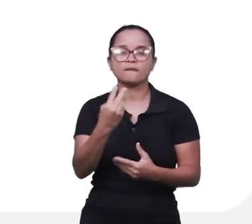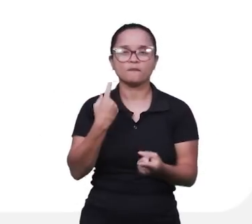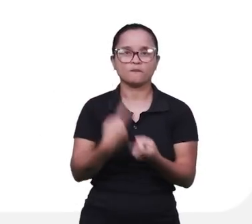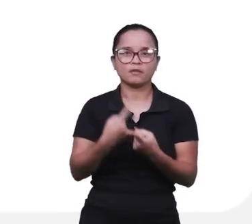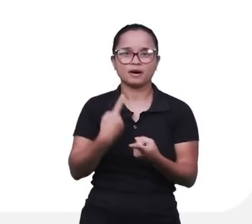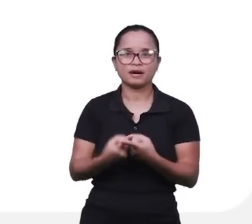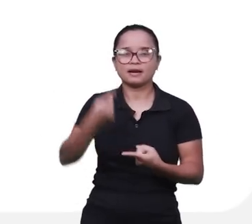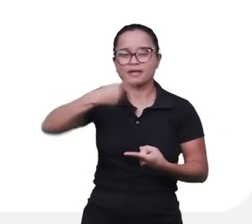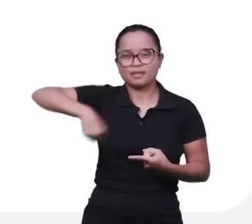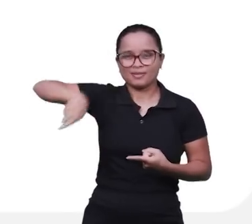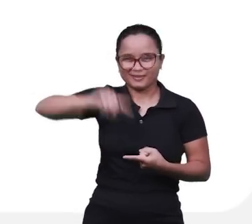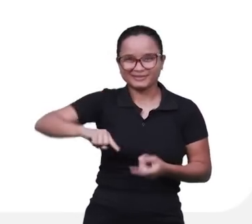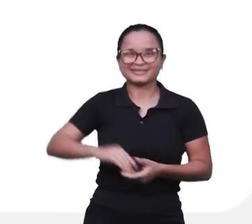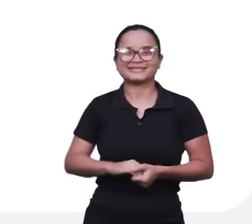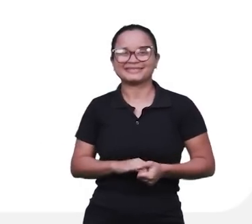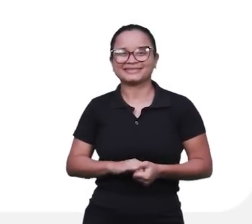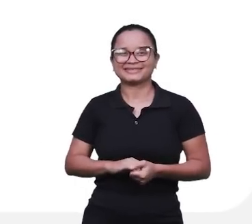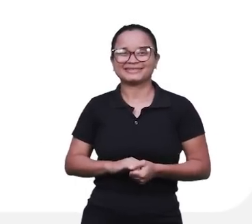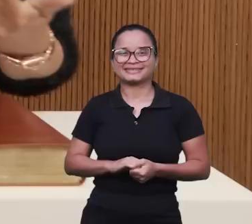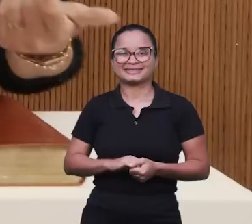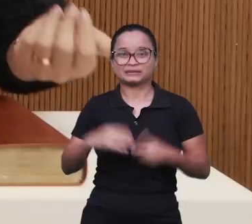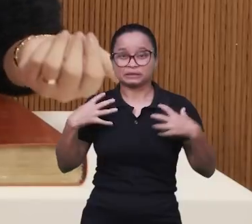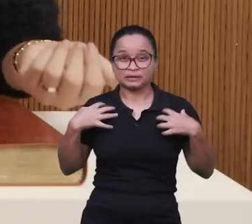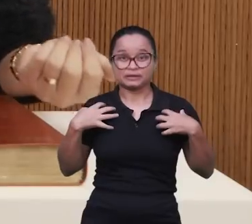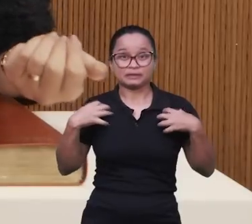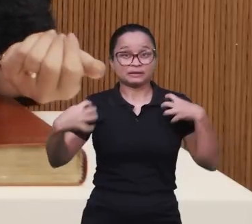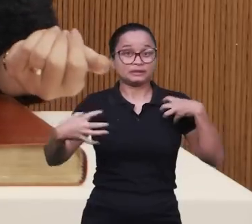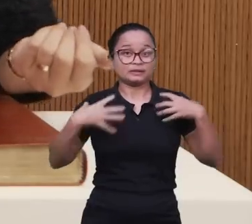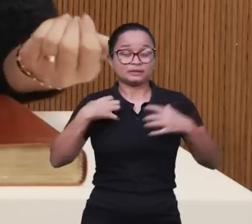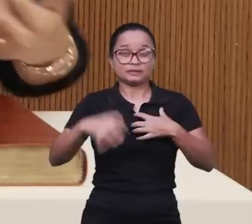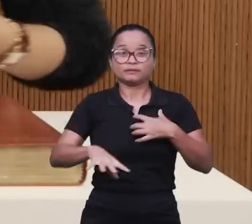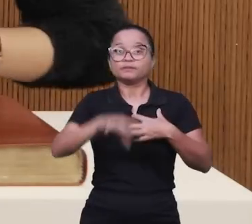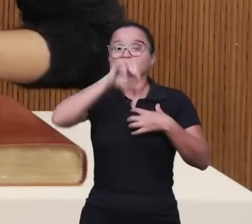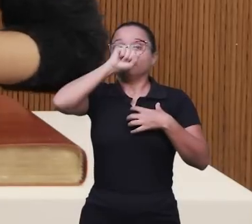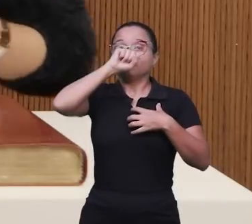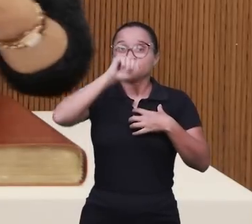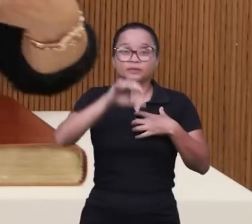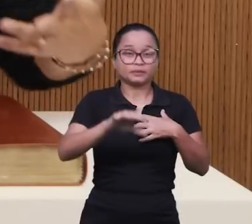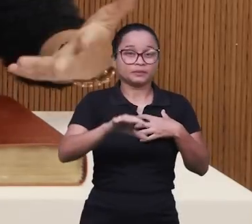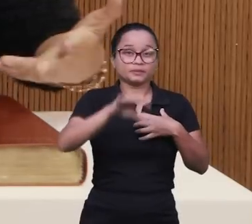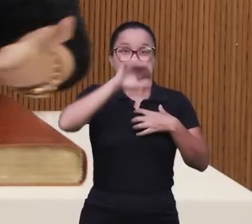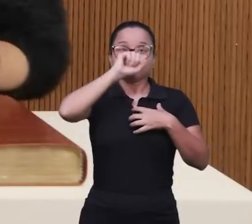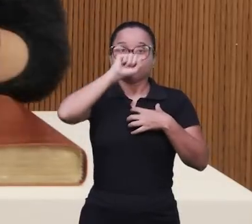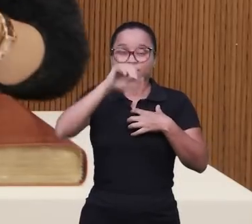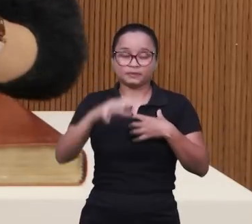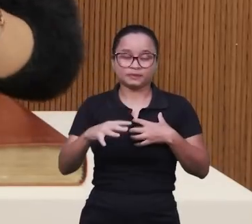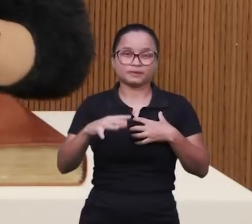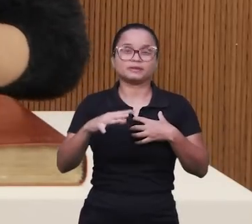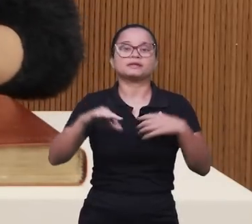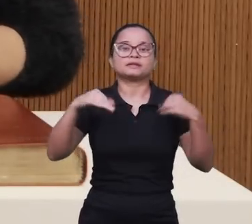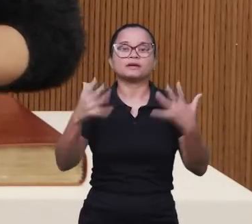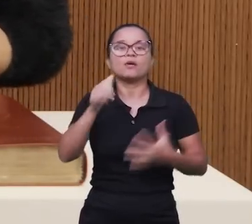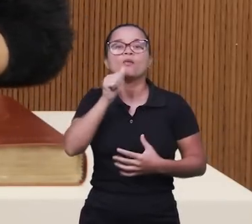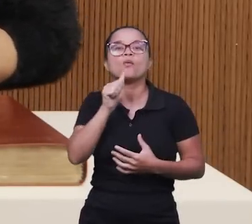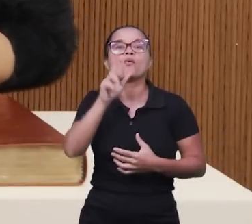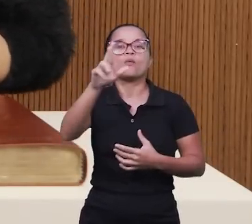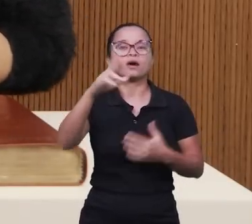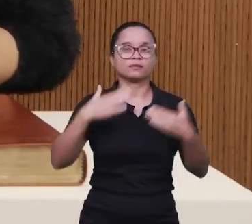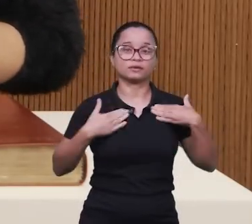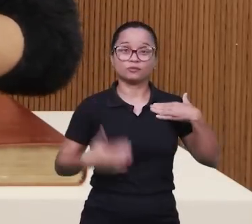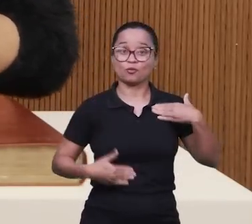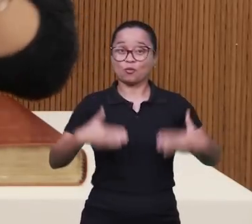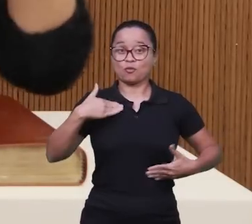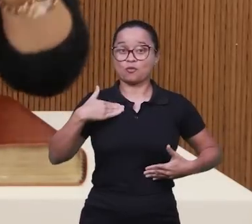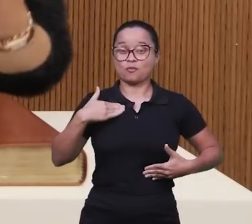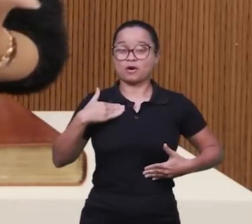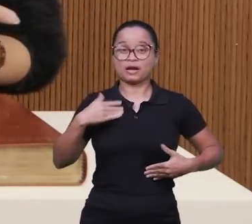é através dela que os nossos músculos inspiratórios vão ser acionados e assim o ar vai entrar no seu